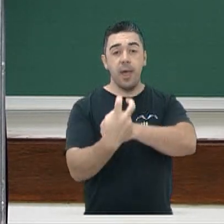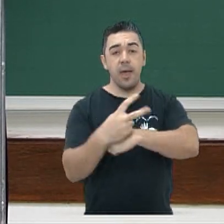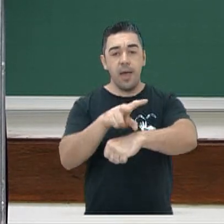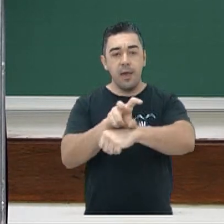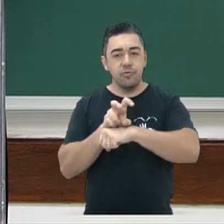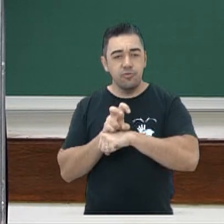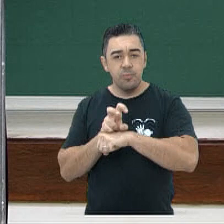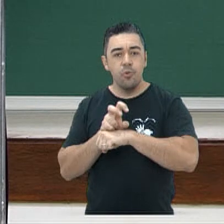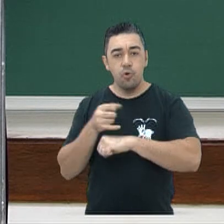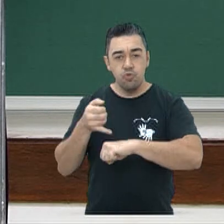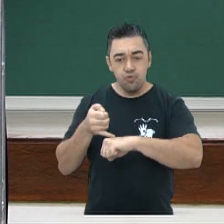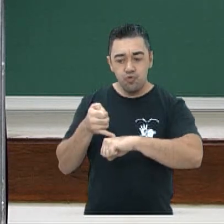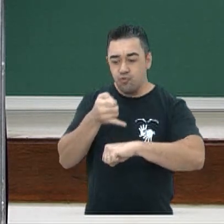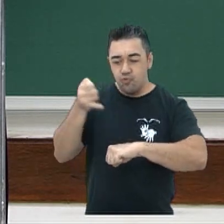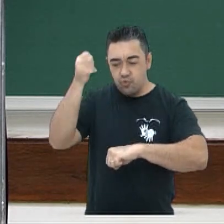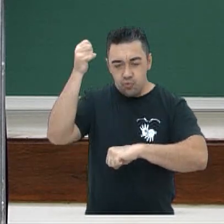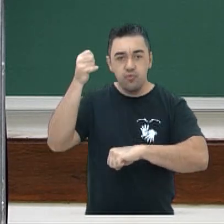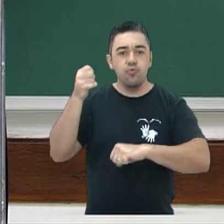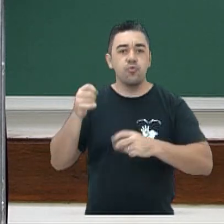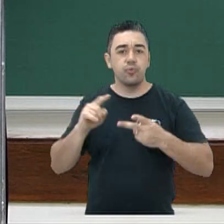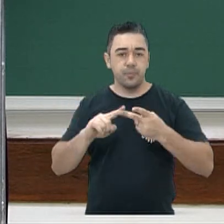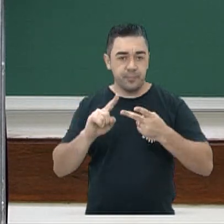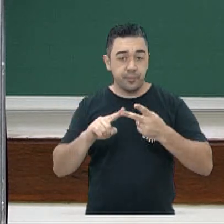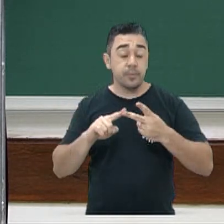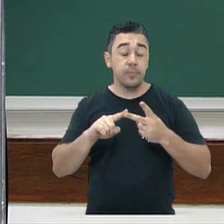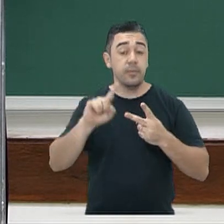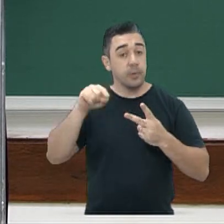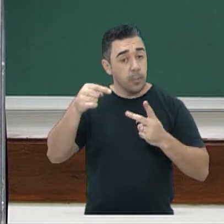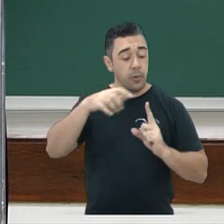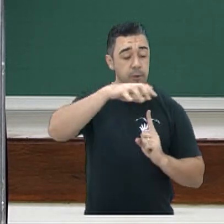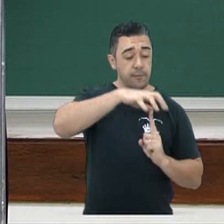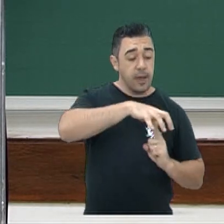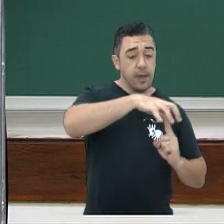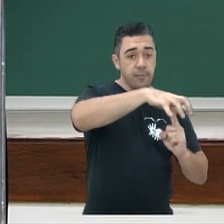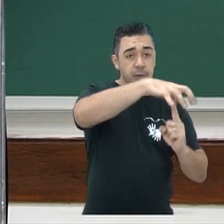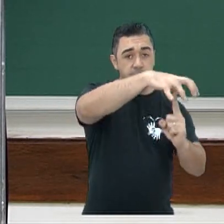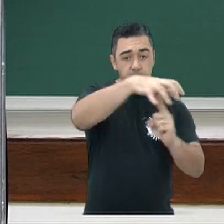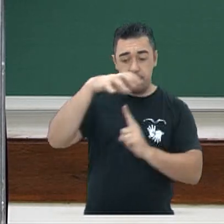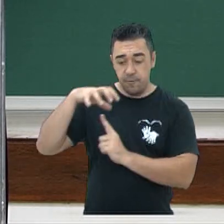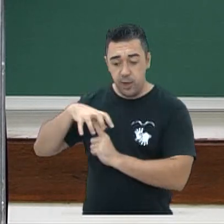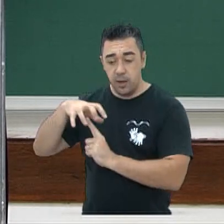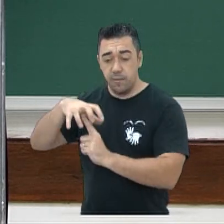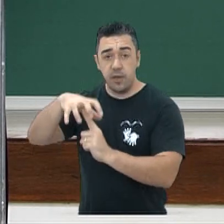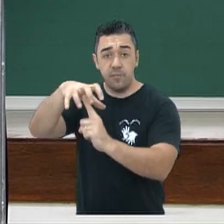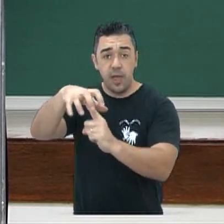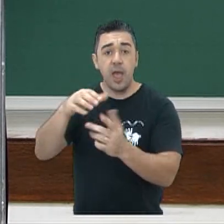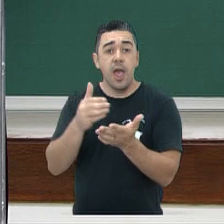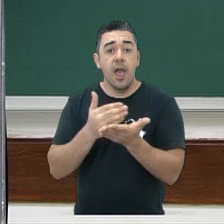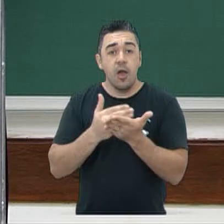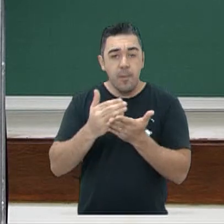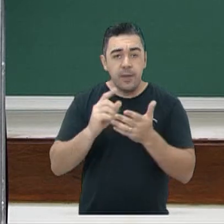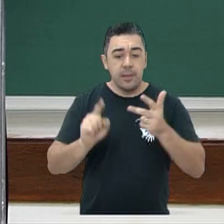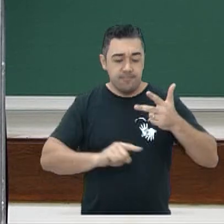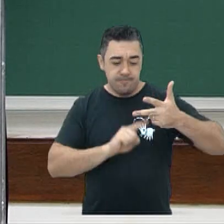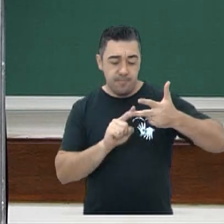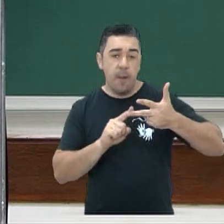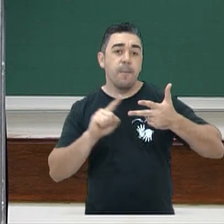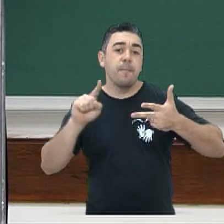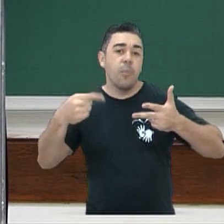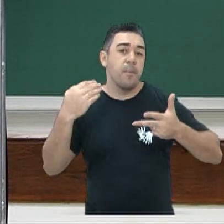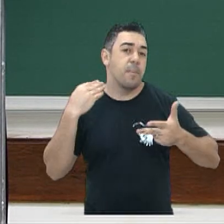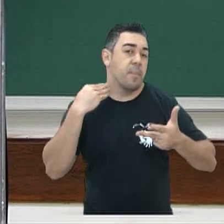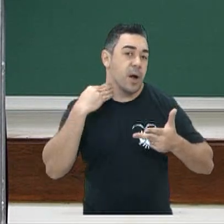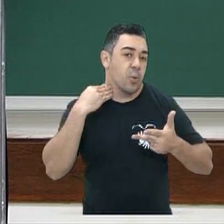vai montar as suas bancas, primeiro nas feiras e posteriormente vão se tornar bancos, onde a pessoa vai lá, pega uma moeda e depois